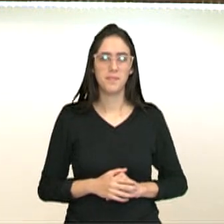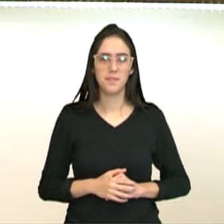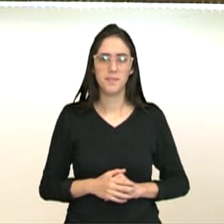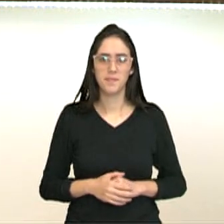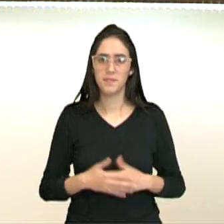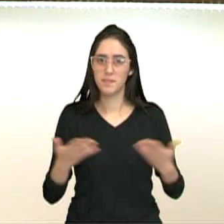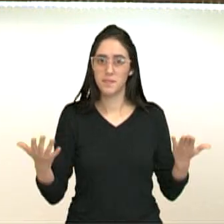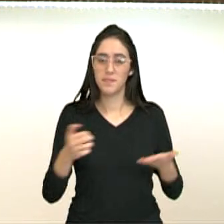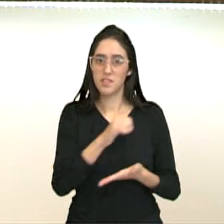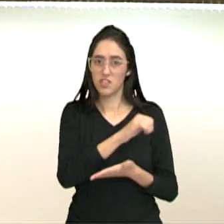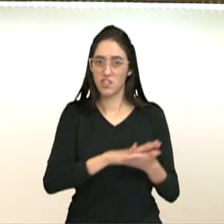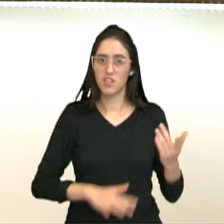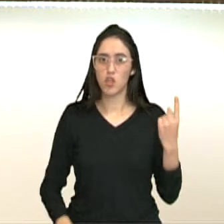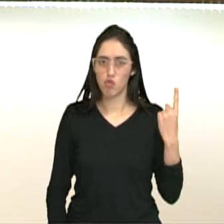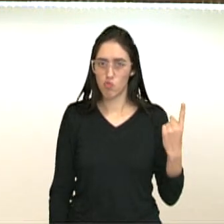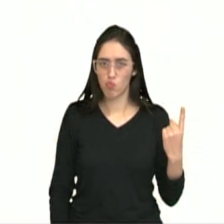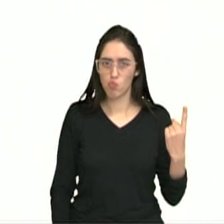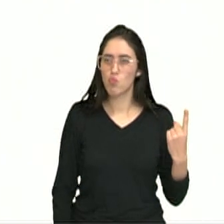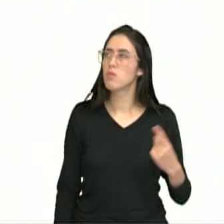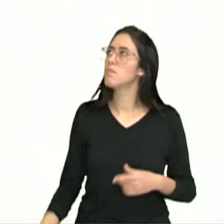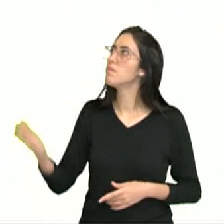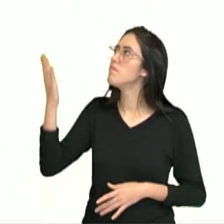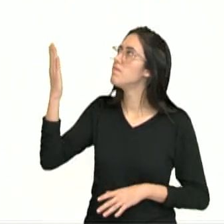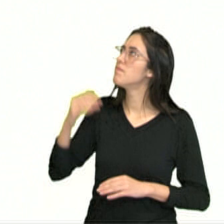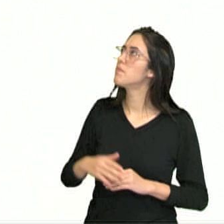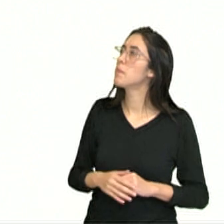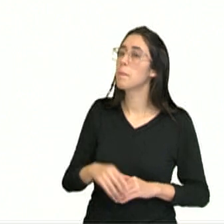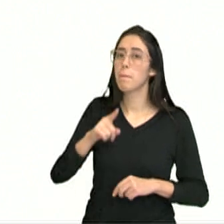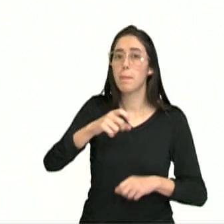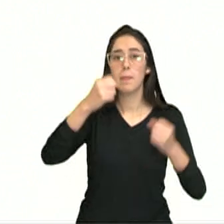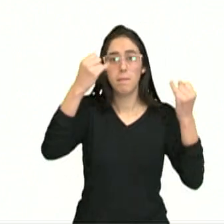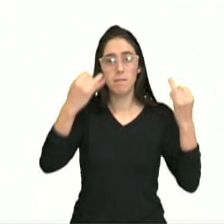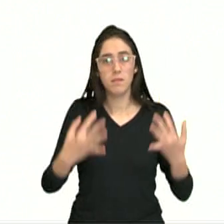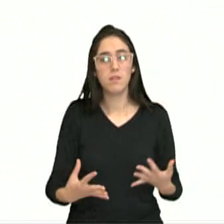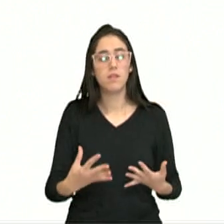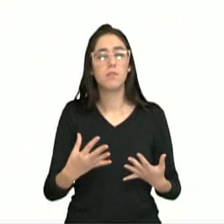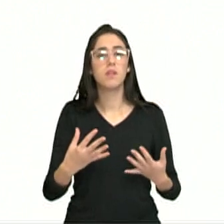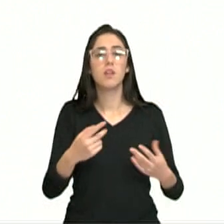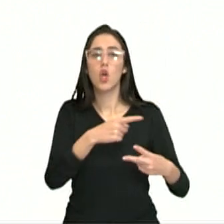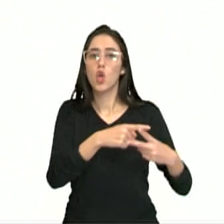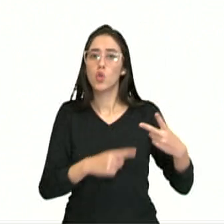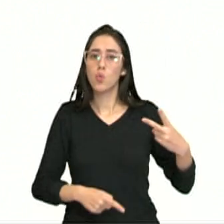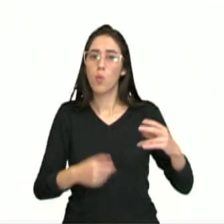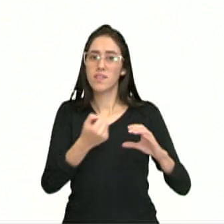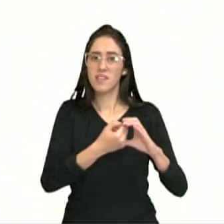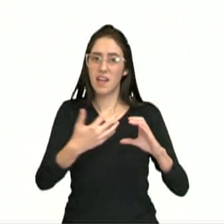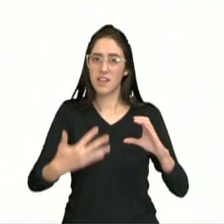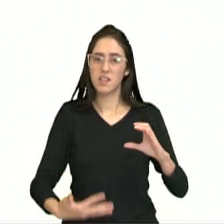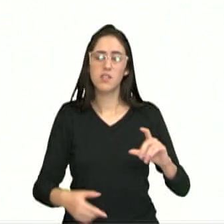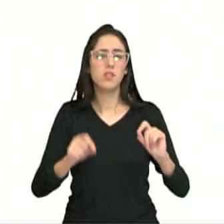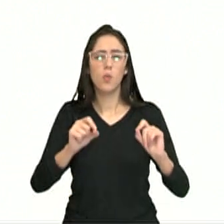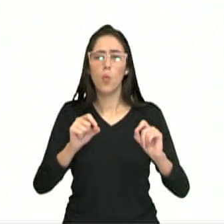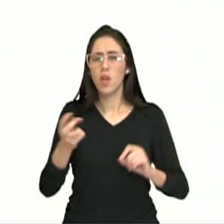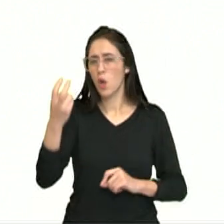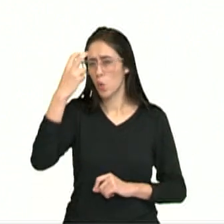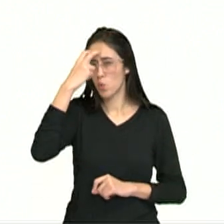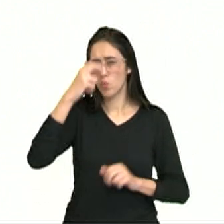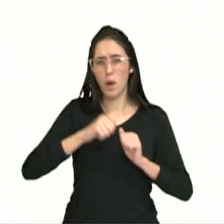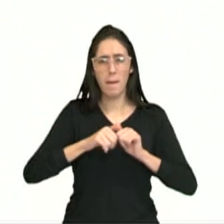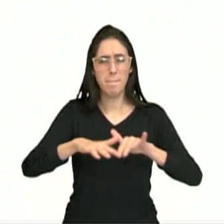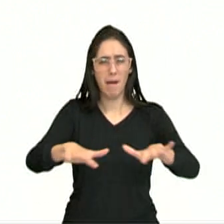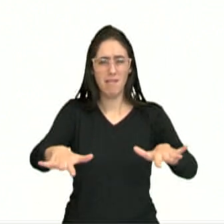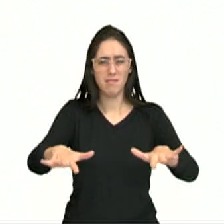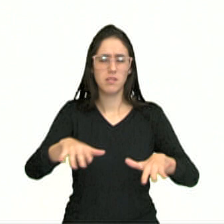Então, aqui nós temos uma primeira atividade. Veja, ó, explique ao menos 2 características do que seria uma cultura de massa. Então, vamos